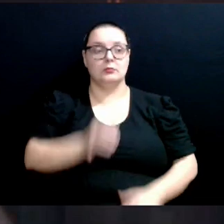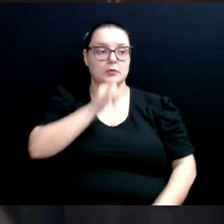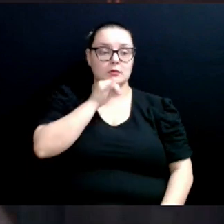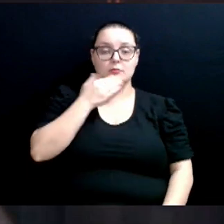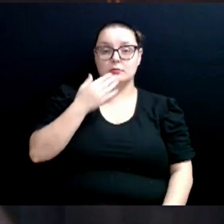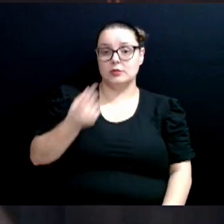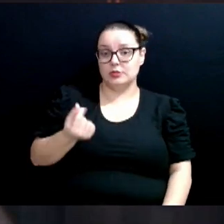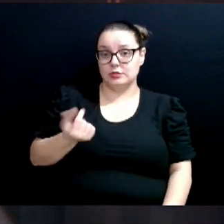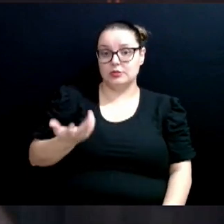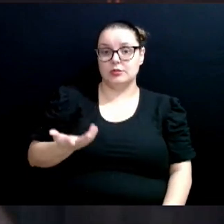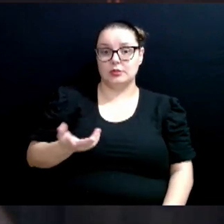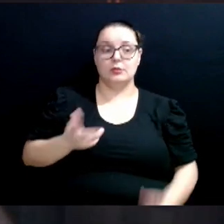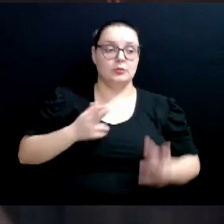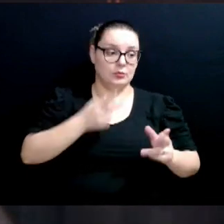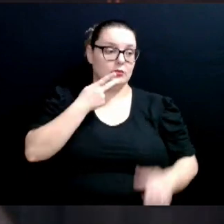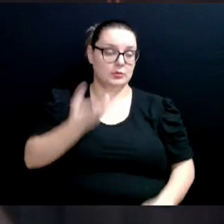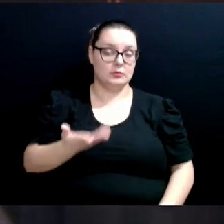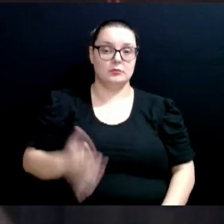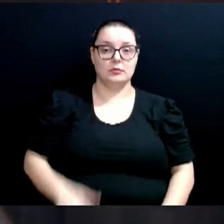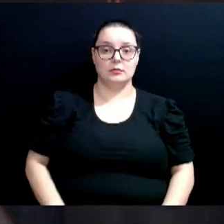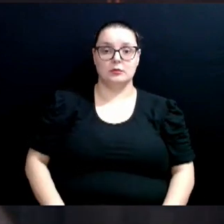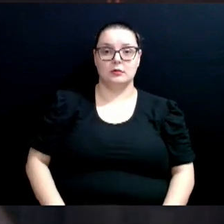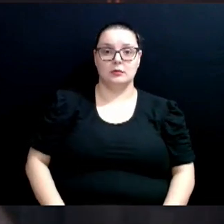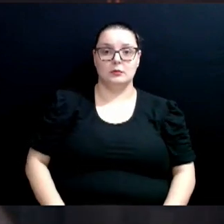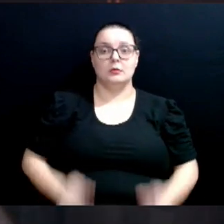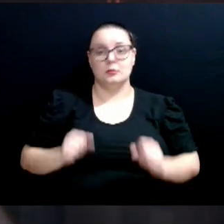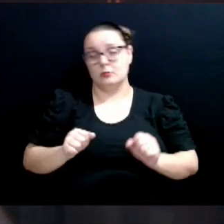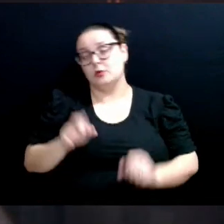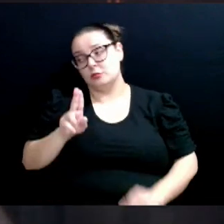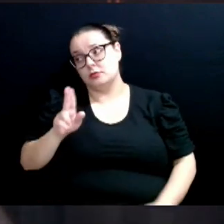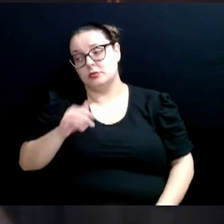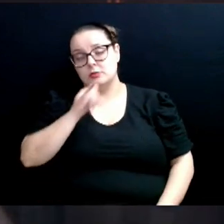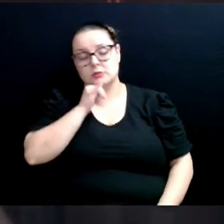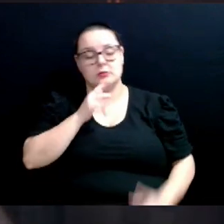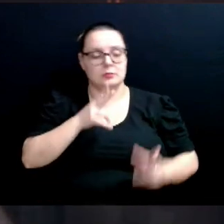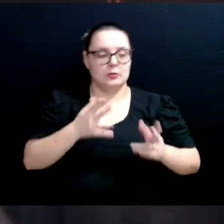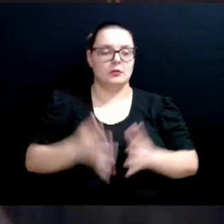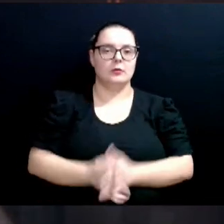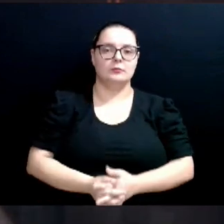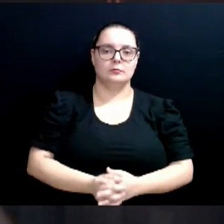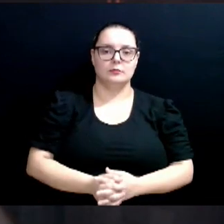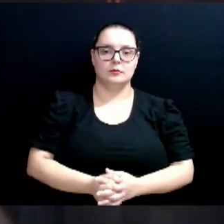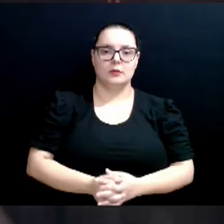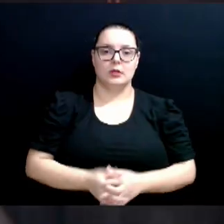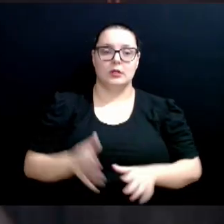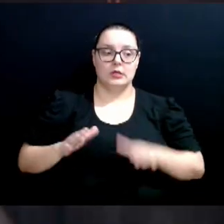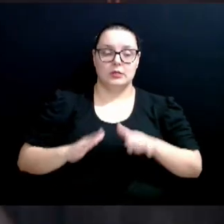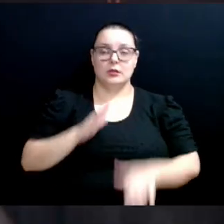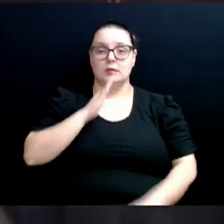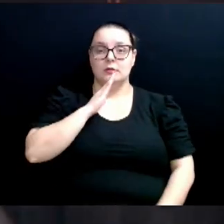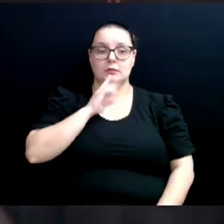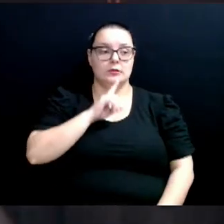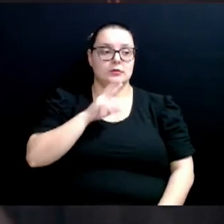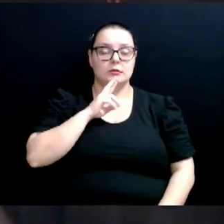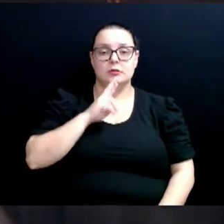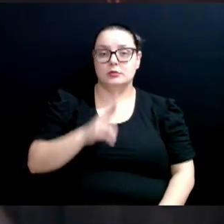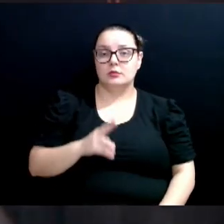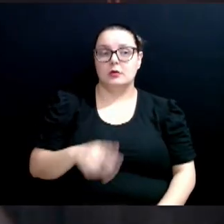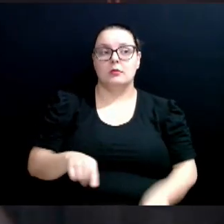Uhum, mencionei, né, a gente pode usar a mesma, às vezes o silêncio eu não respondo, mas ao mesmo tempo eu